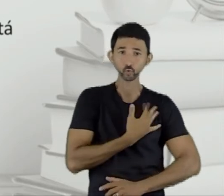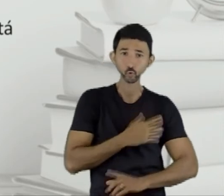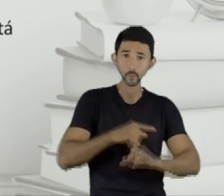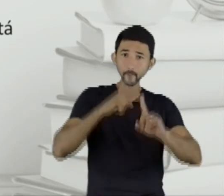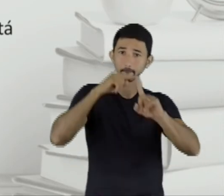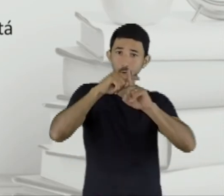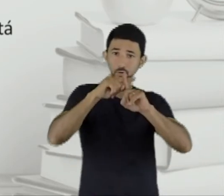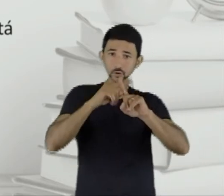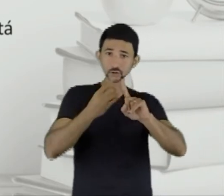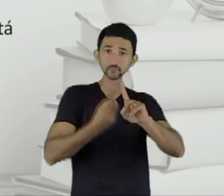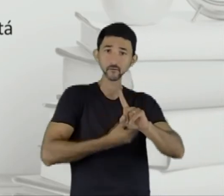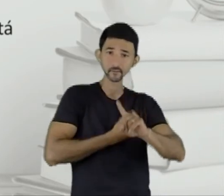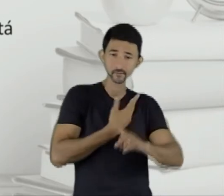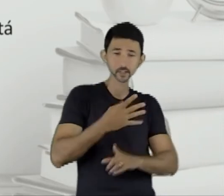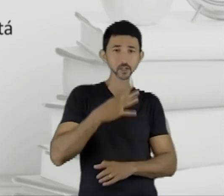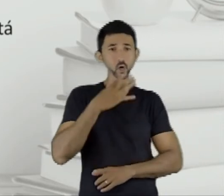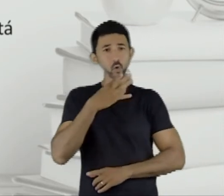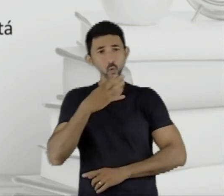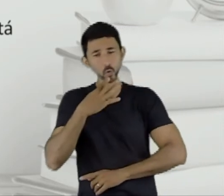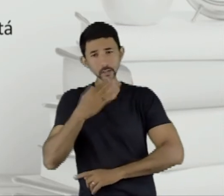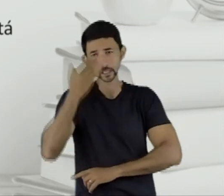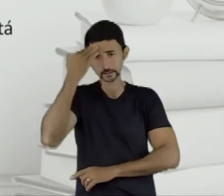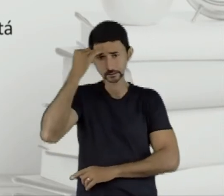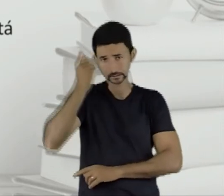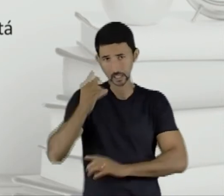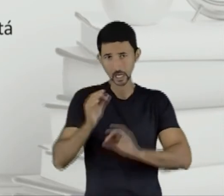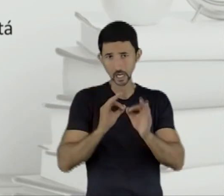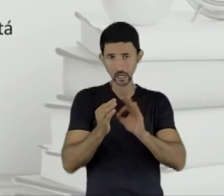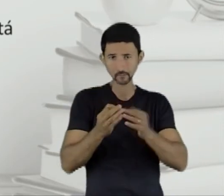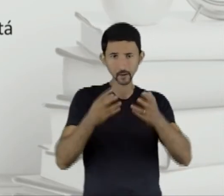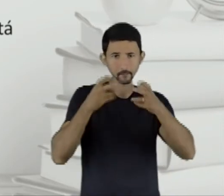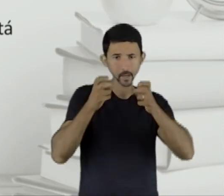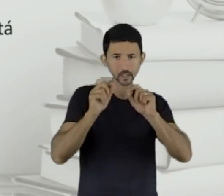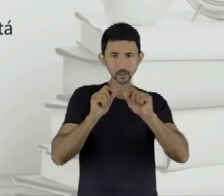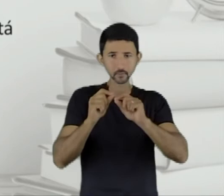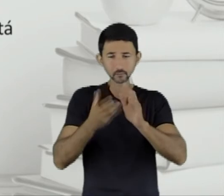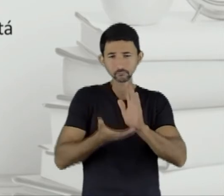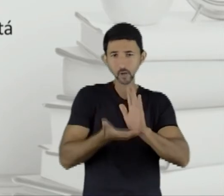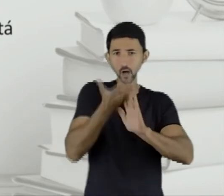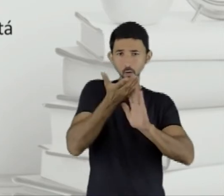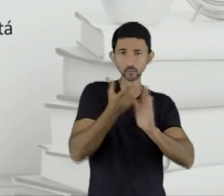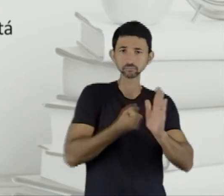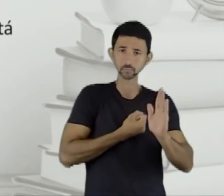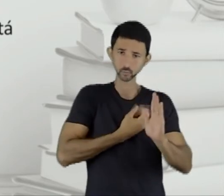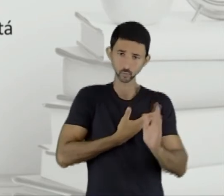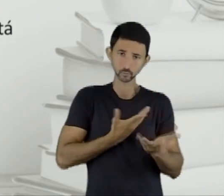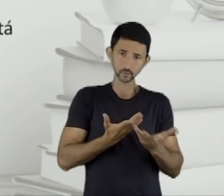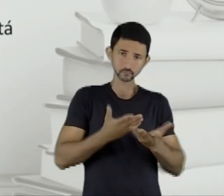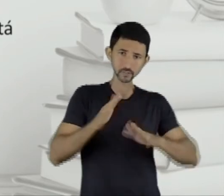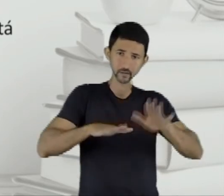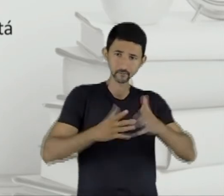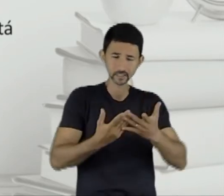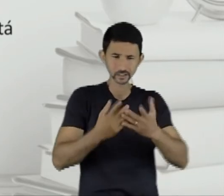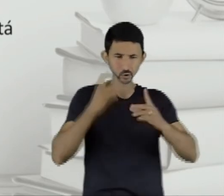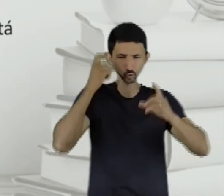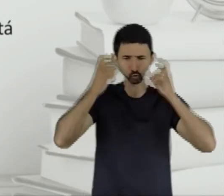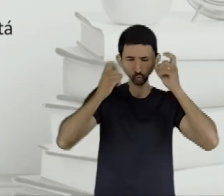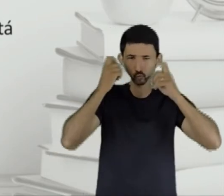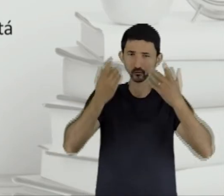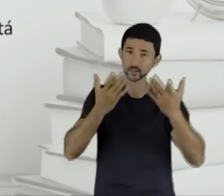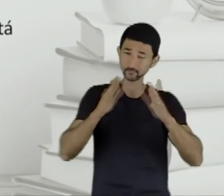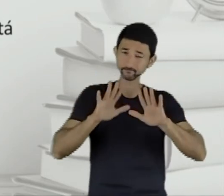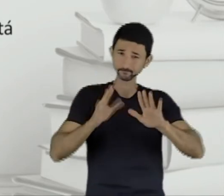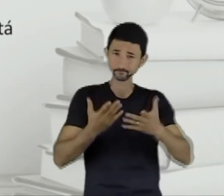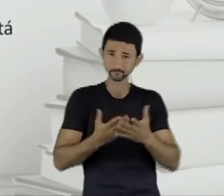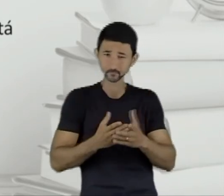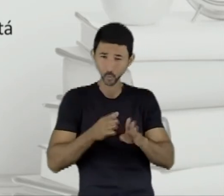nossa vivência, o nosso cotidiano já nos induz a pensar quem é o maior. Em alguns casos podem haver algumas dúvidas, claro. O